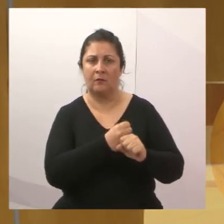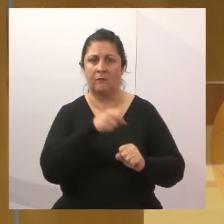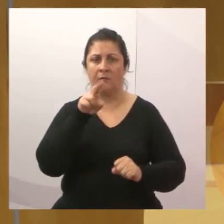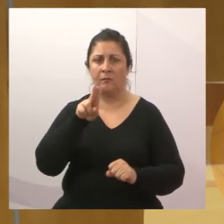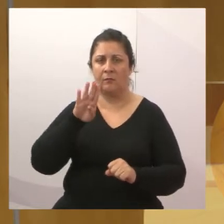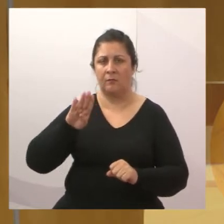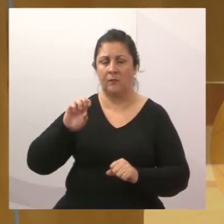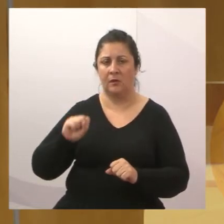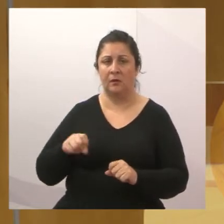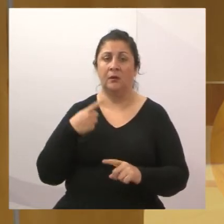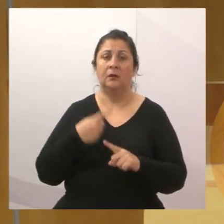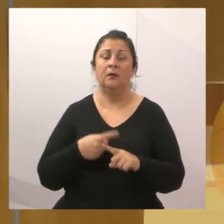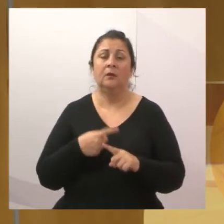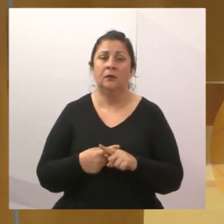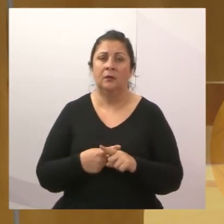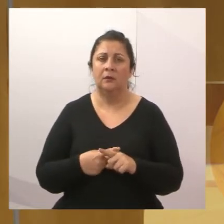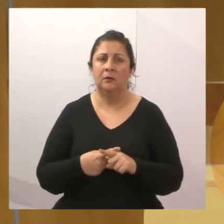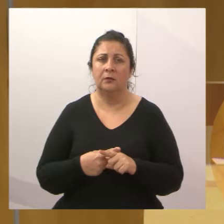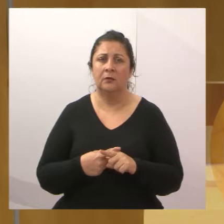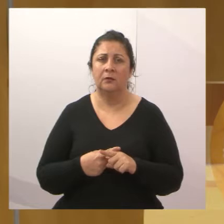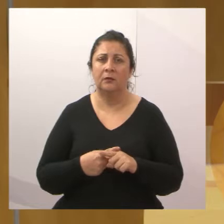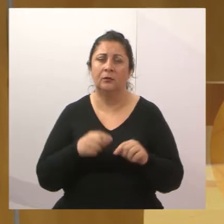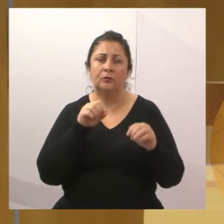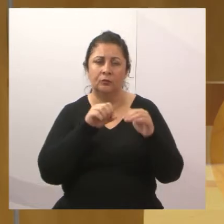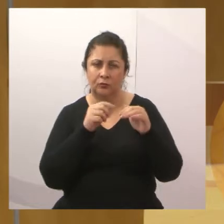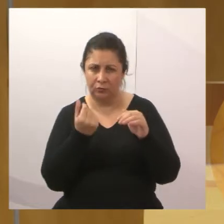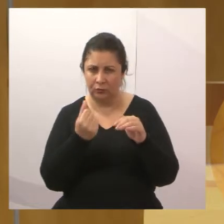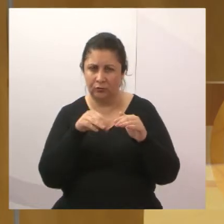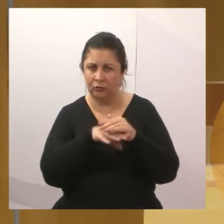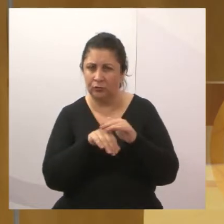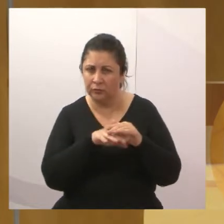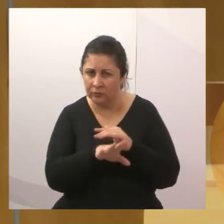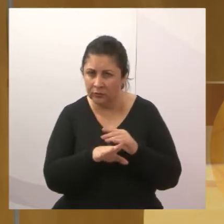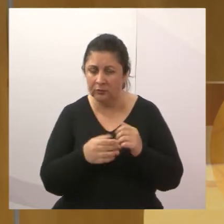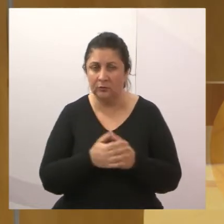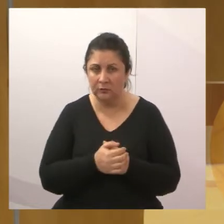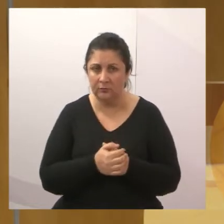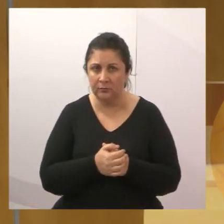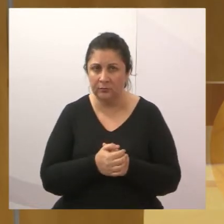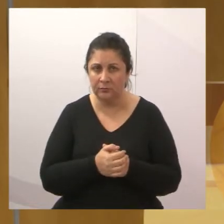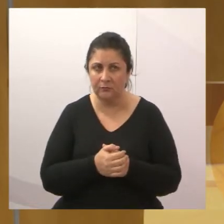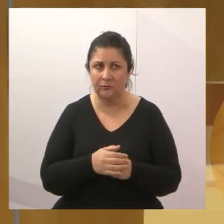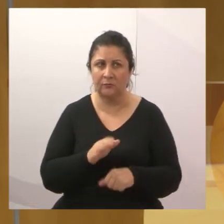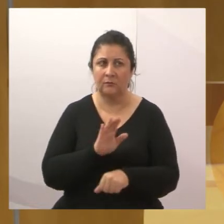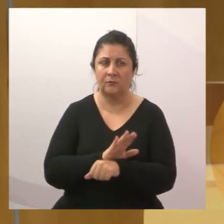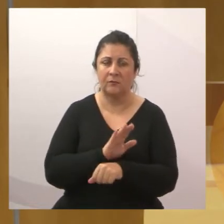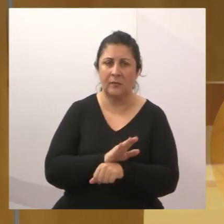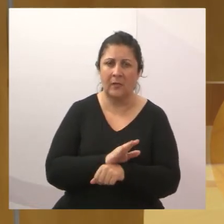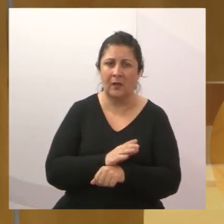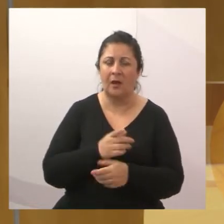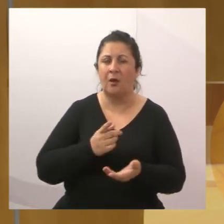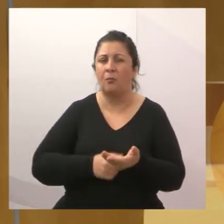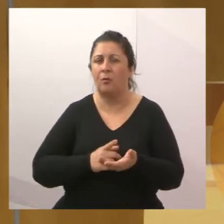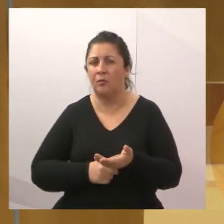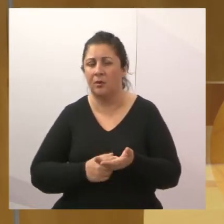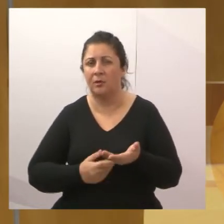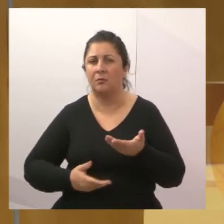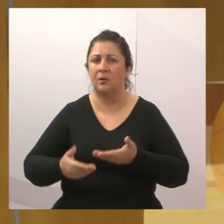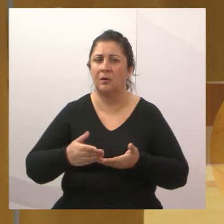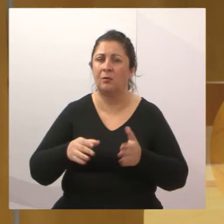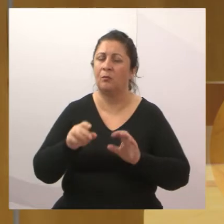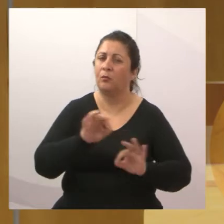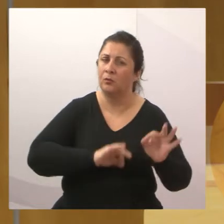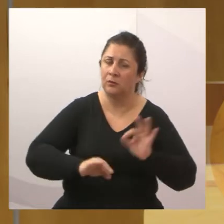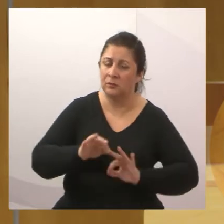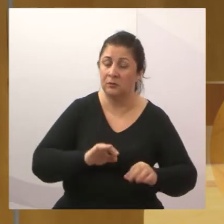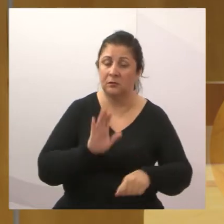UBS, porque eu estou investindo no que atende, em programas, projetos, atendimento direto ao